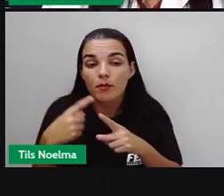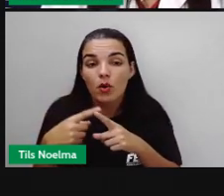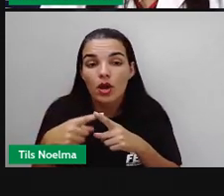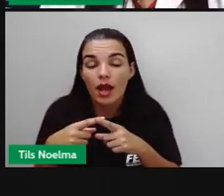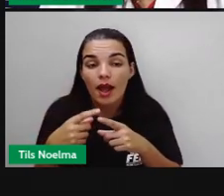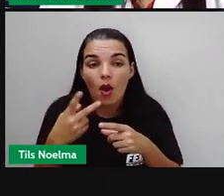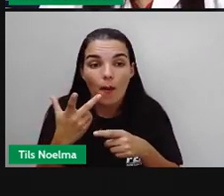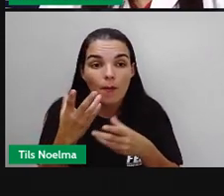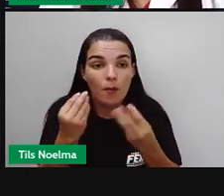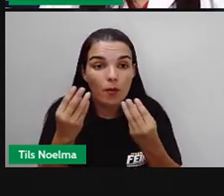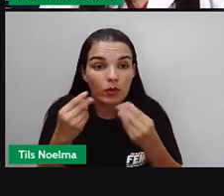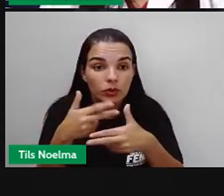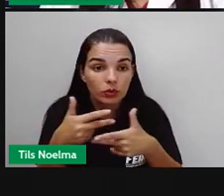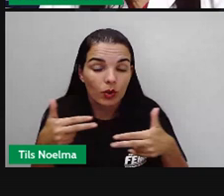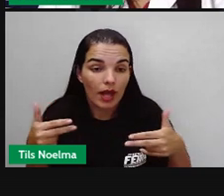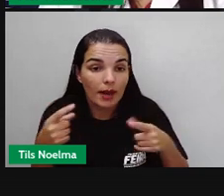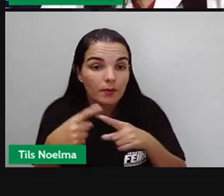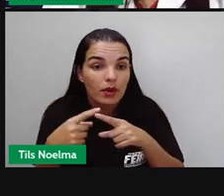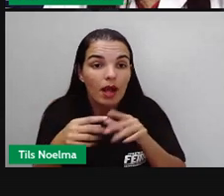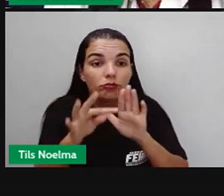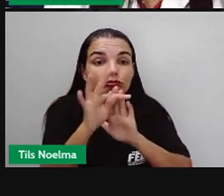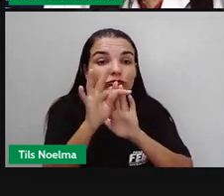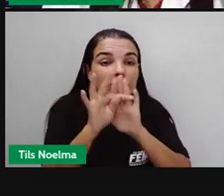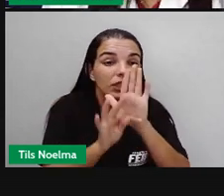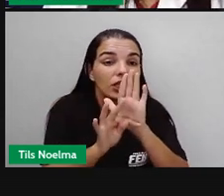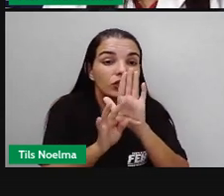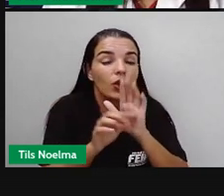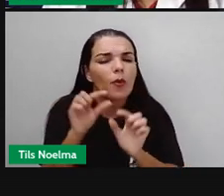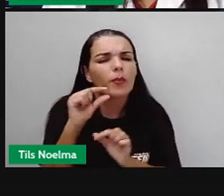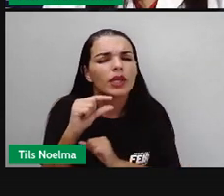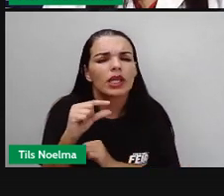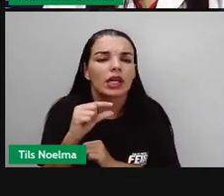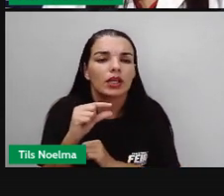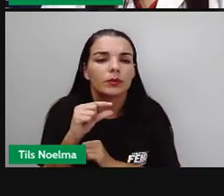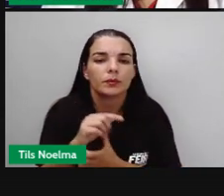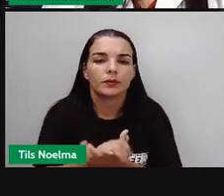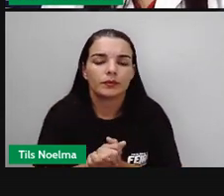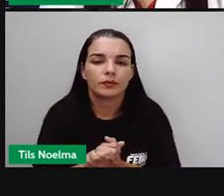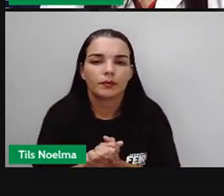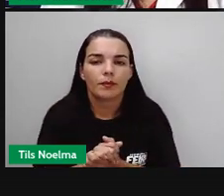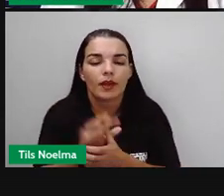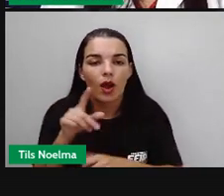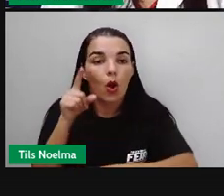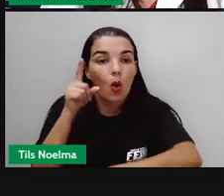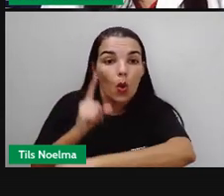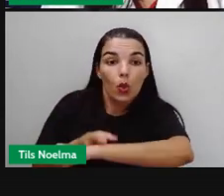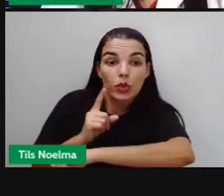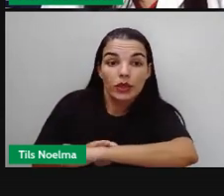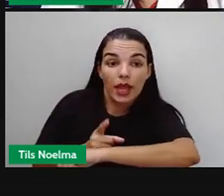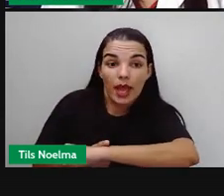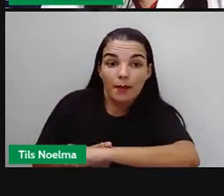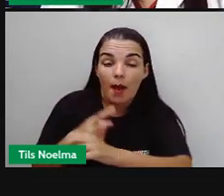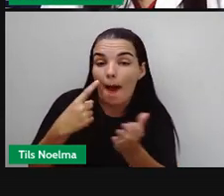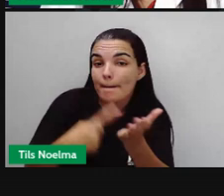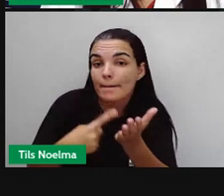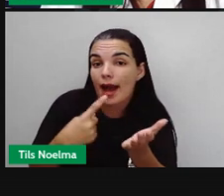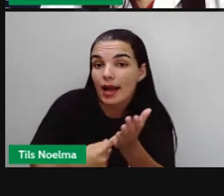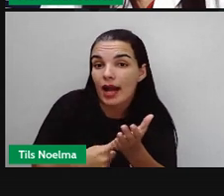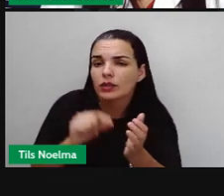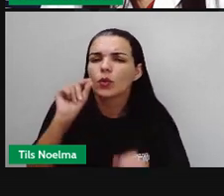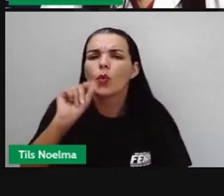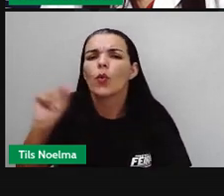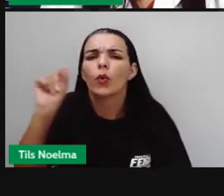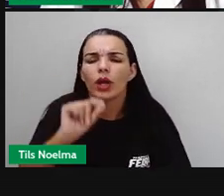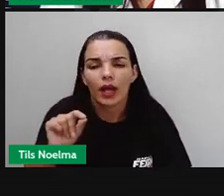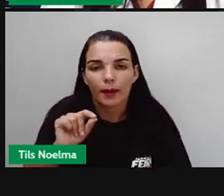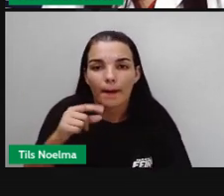acontece não somente nos contos de fadas, mas nos demais contos também. O tempo é marcado, o tempo do